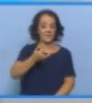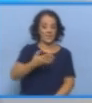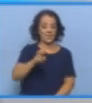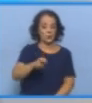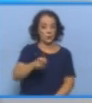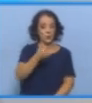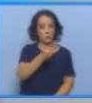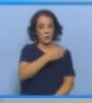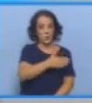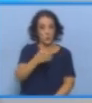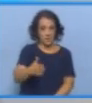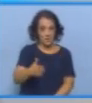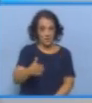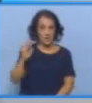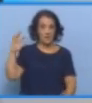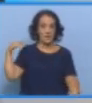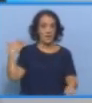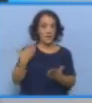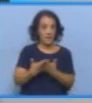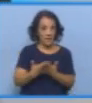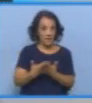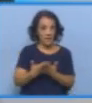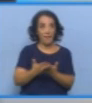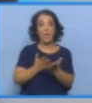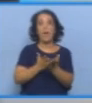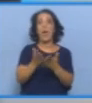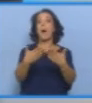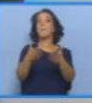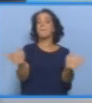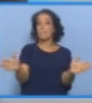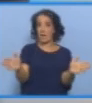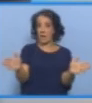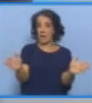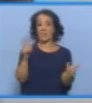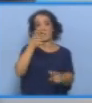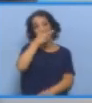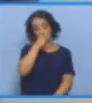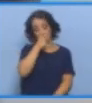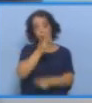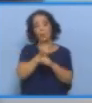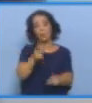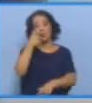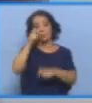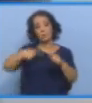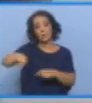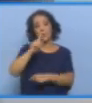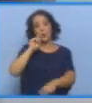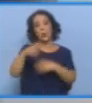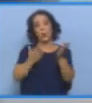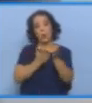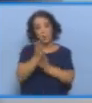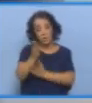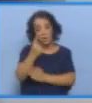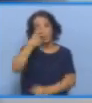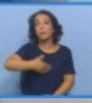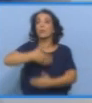de 2011 e que até hoje, infelizmente, continua de portas abertas, porque infelizmente continua a haver fome, famílias que não têm hipótese nenhuma de comer uma refeição